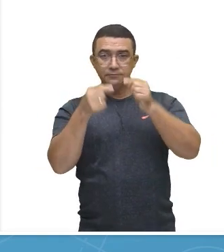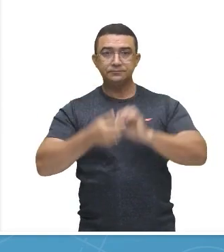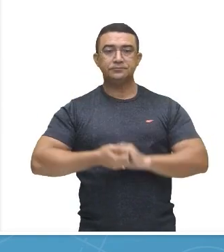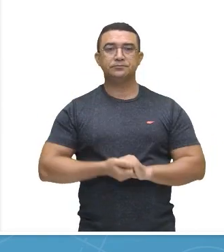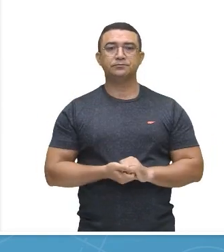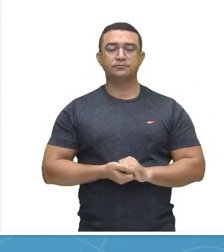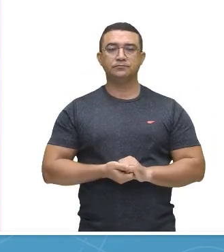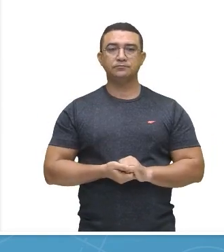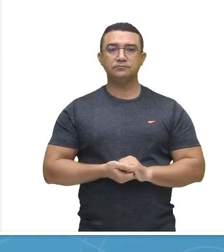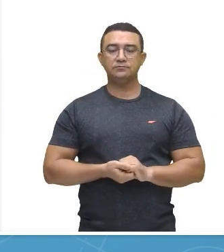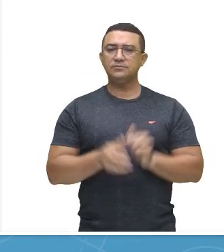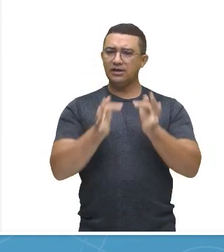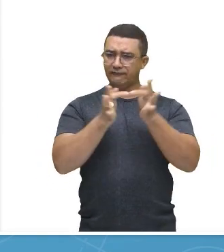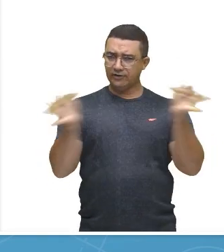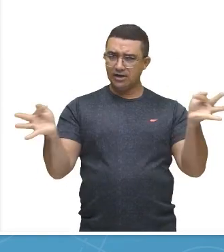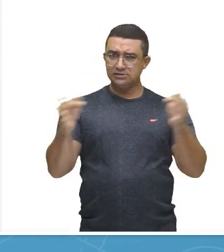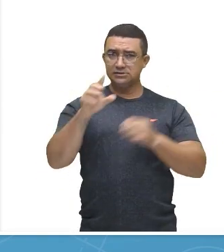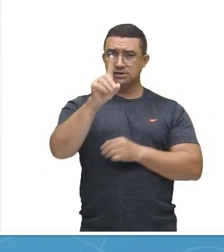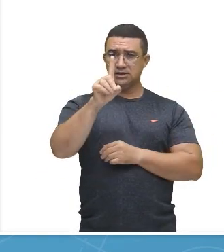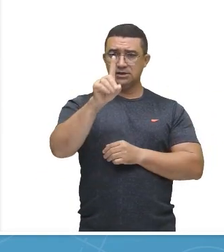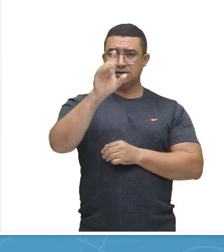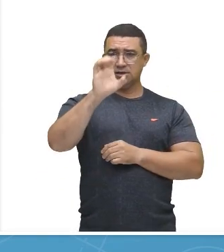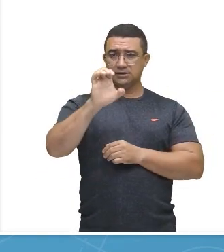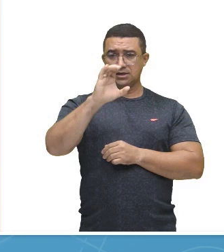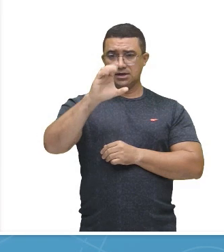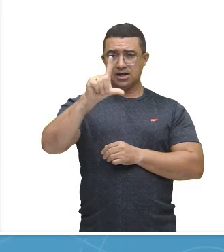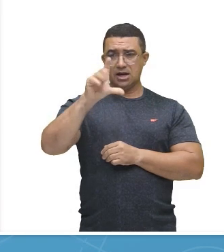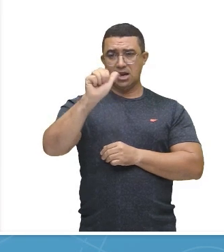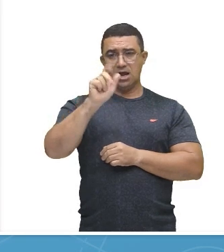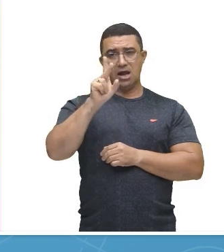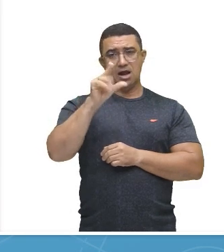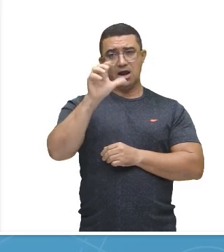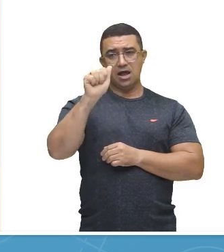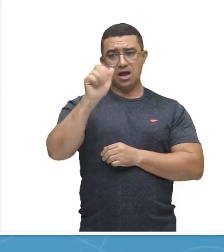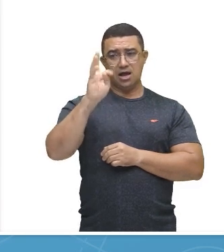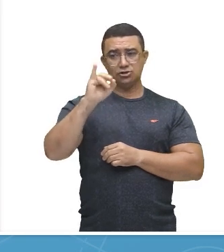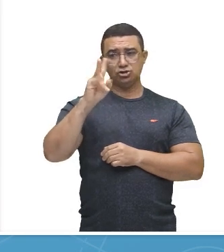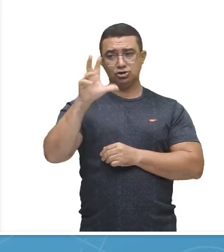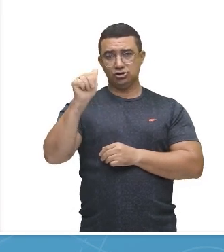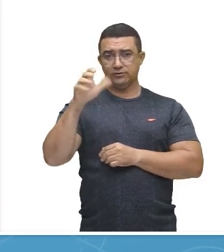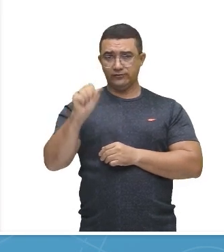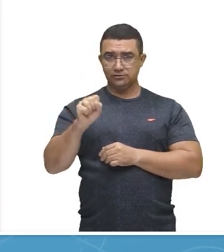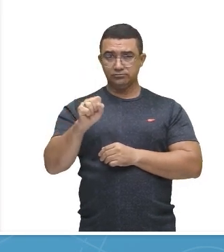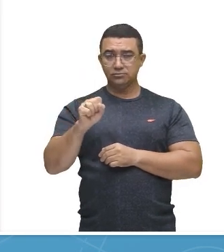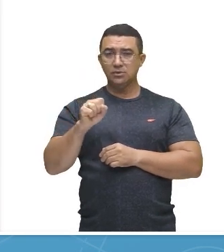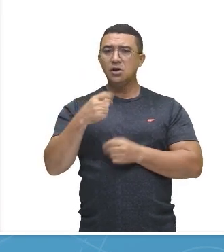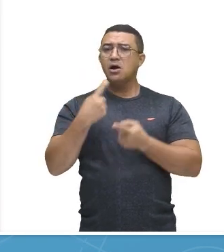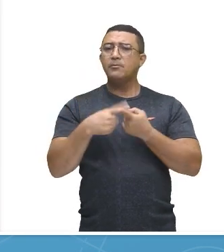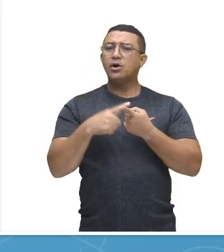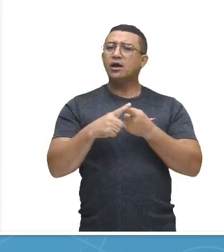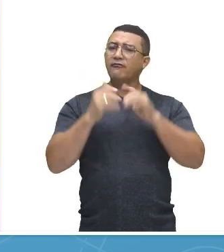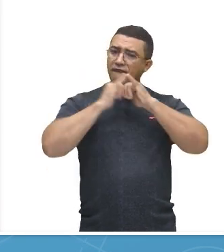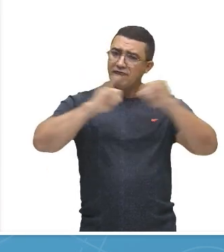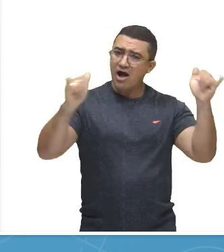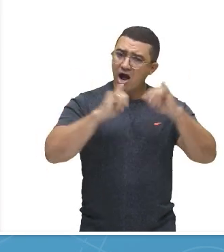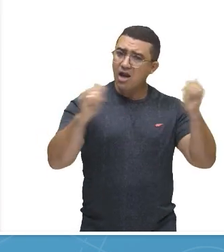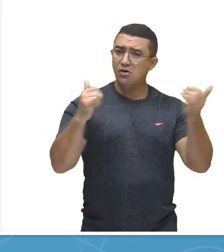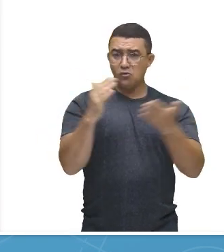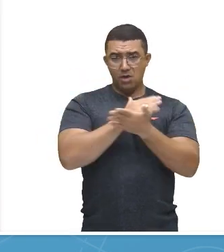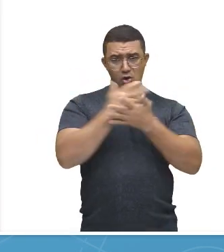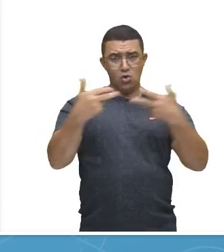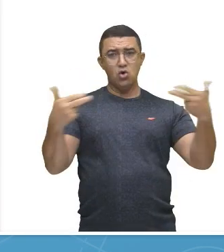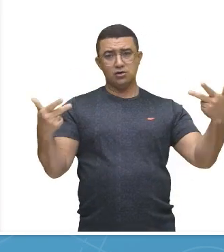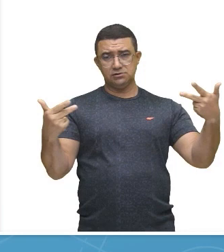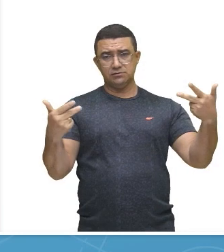então, primeiramente, declarativas. Foi assim que você pensou? Declarativa declara algo. Professor, eu pensei desta forma,